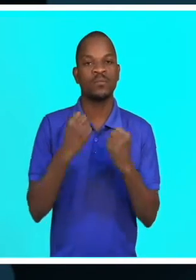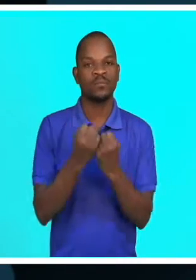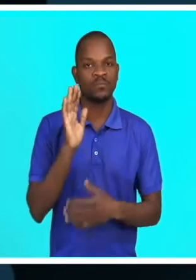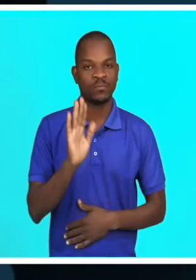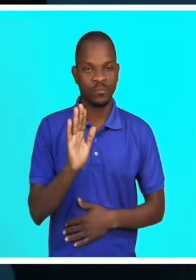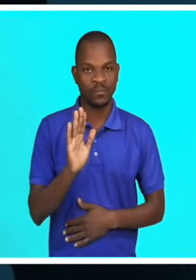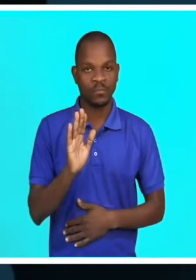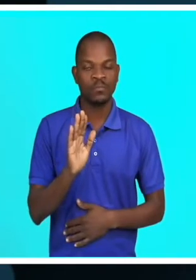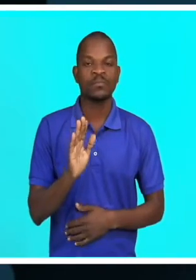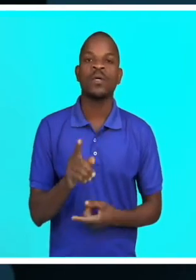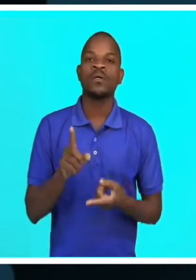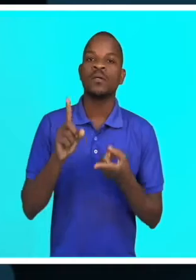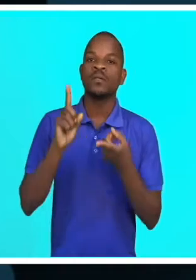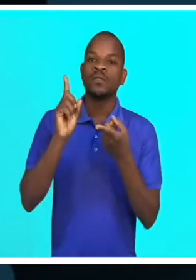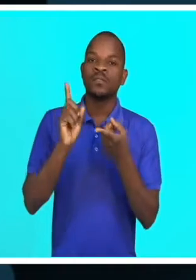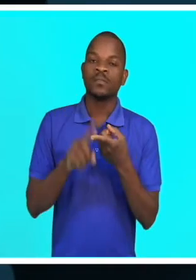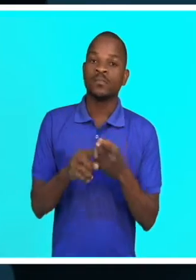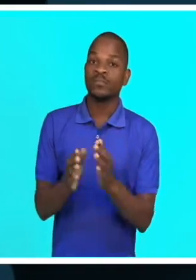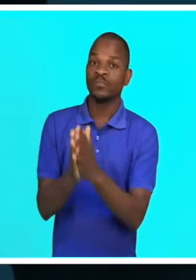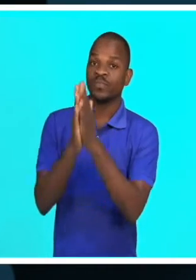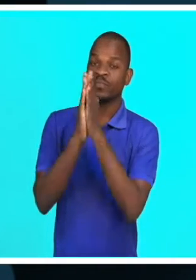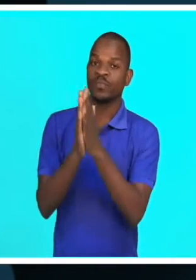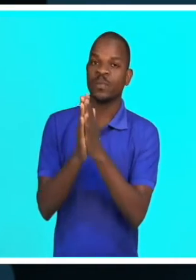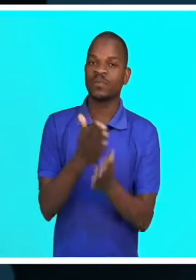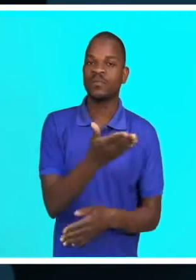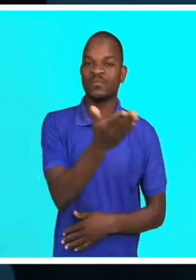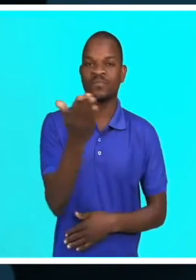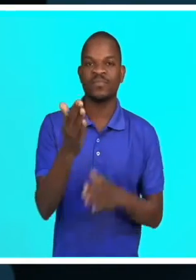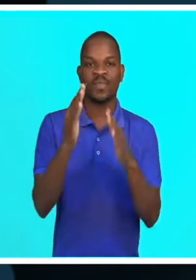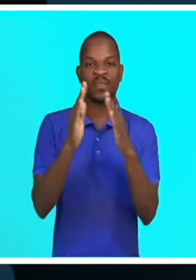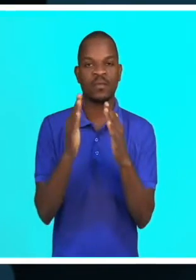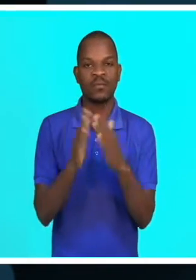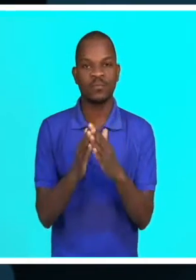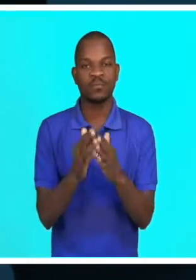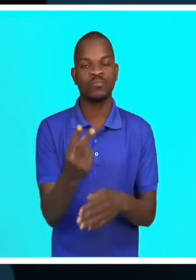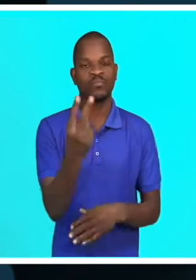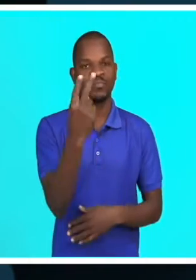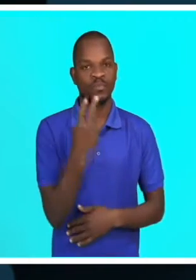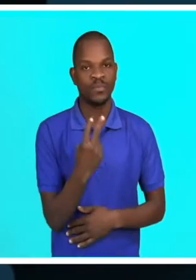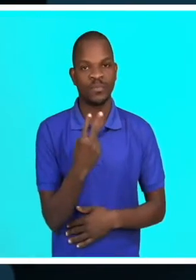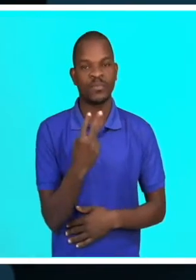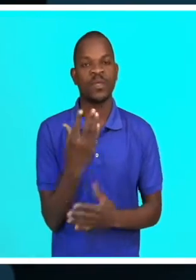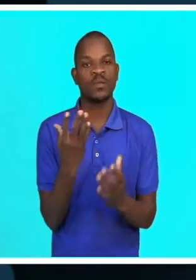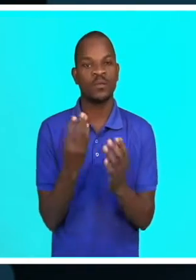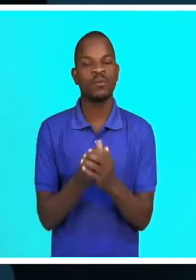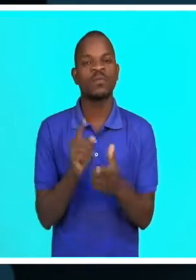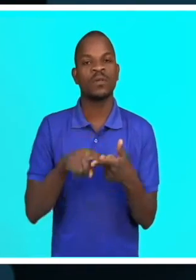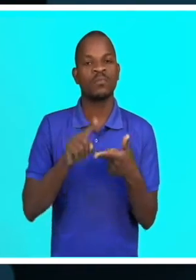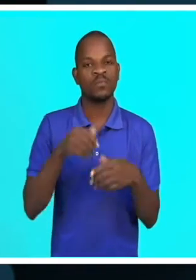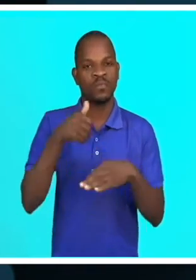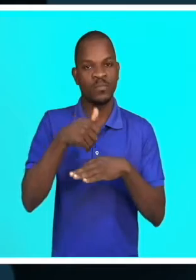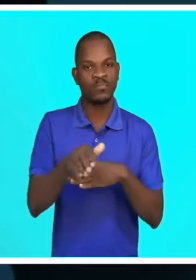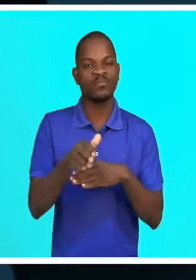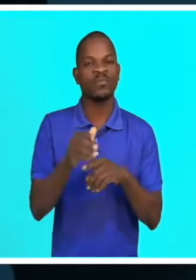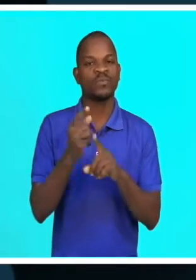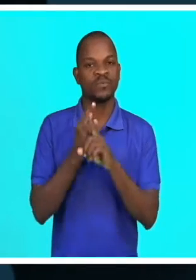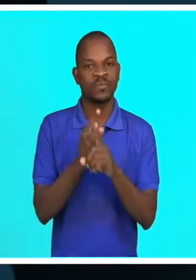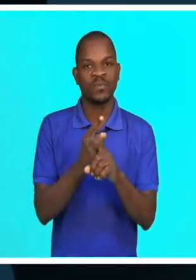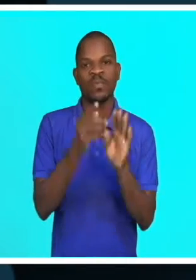daquilo que são os vossos projetos na Fundação Serros Gago. Muito obrigado por assistir,